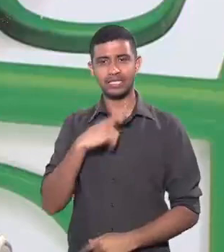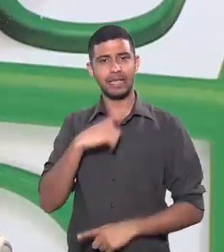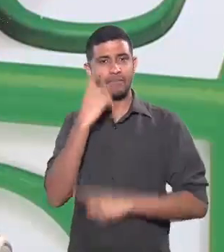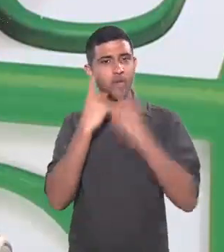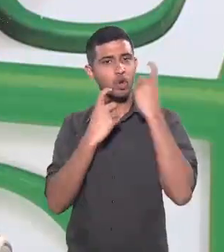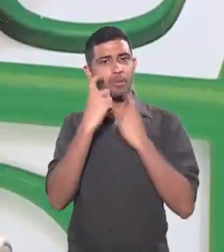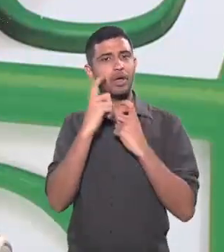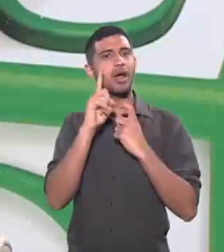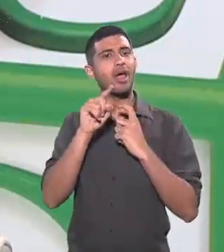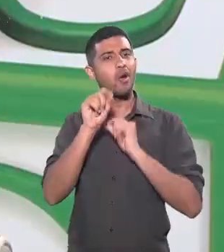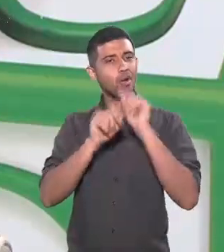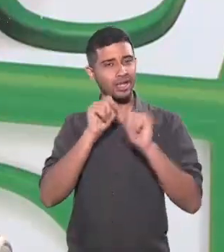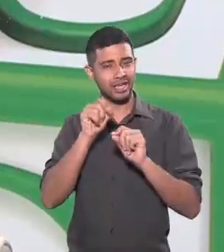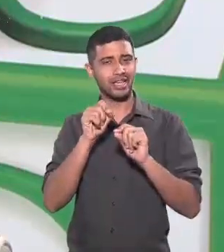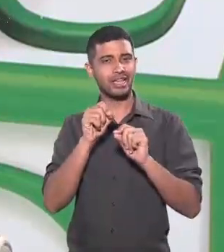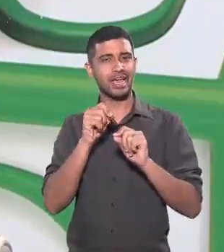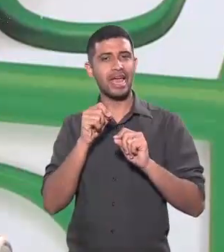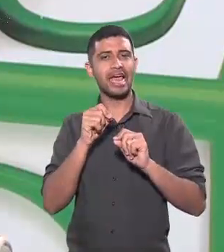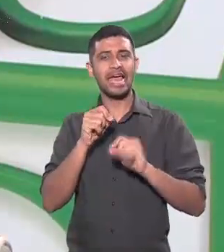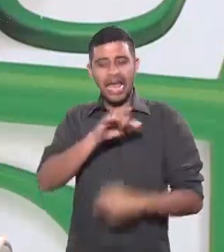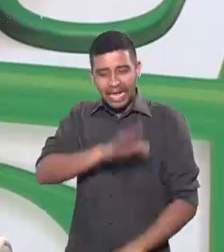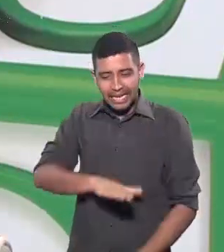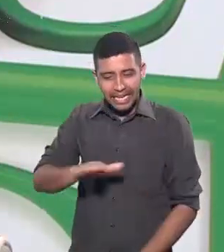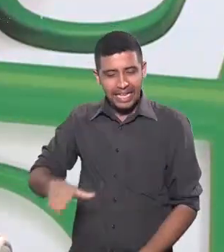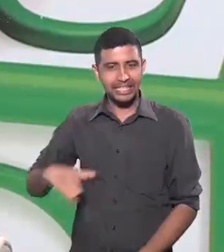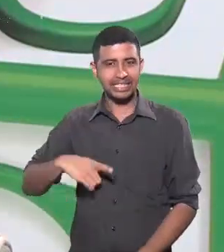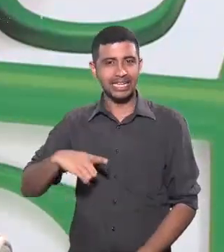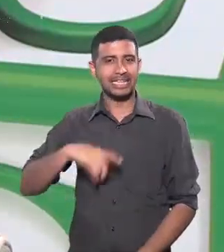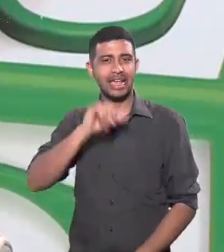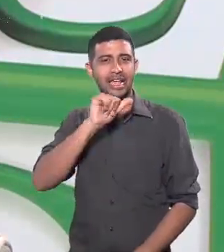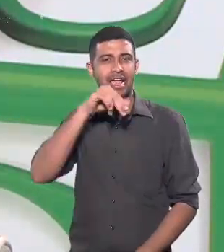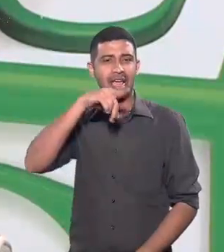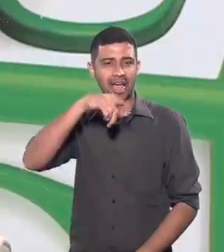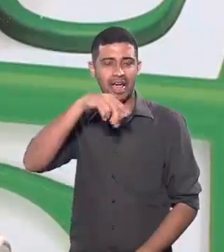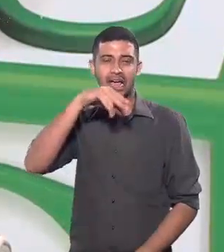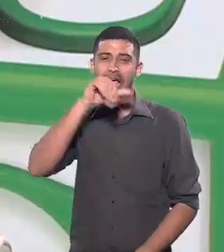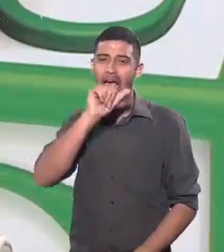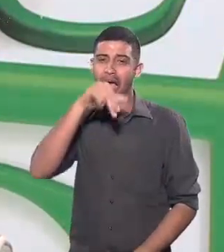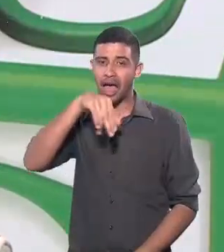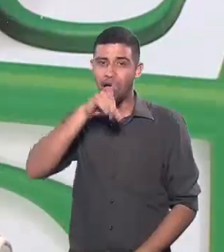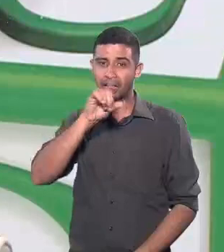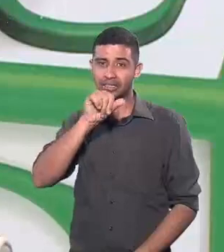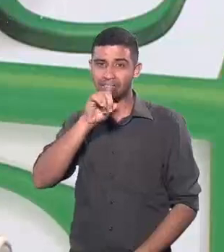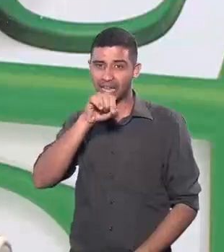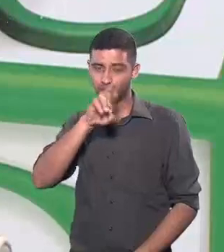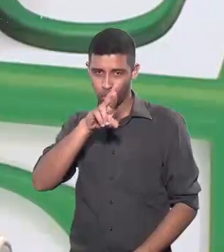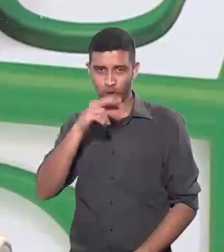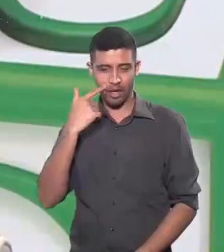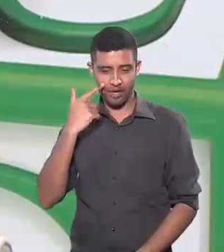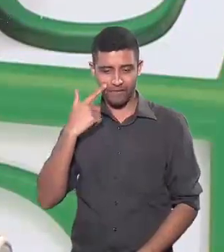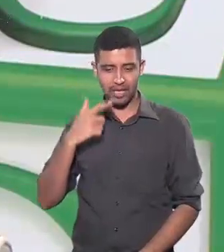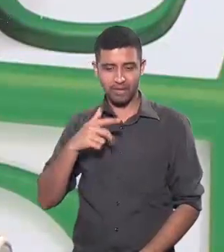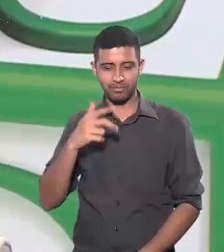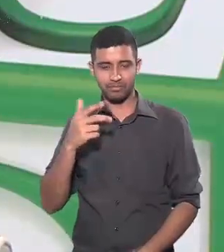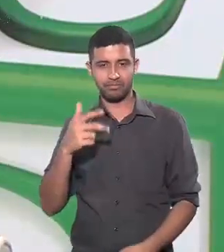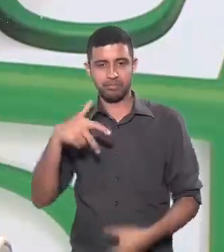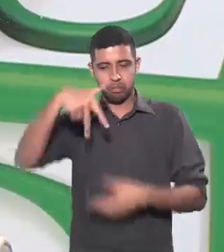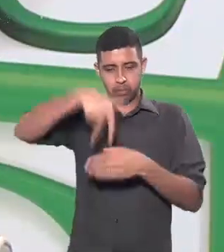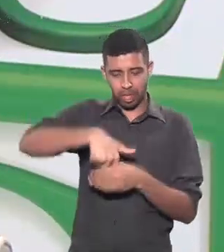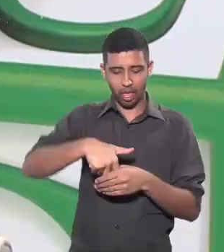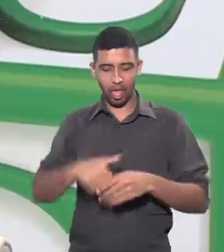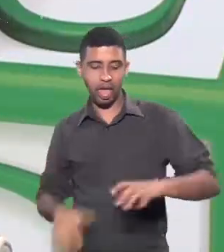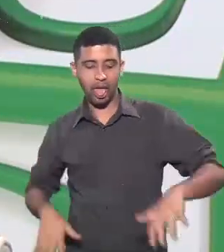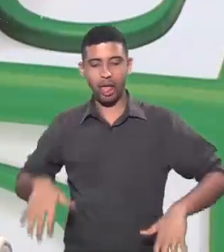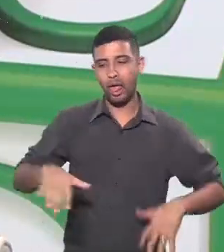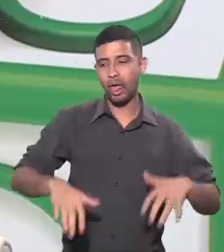se preocuparem é a questão do andador. Andador. Porque apesar de ter uma lei proibindo a comercialização do andador,